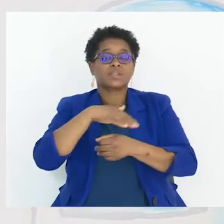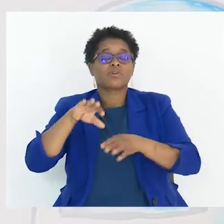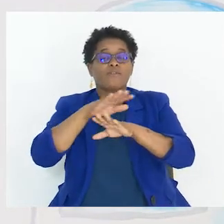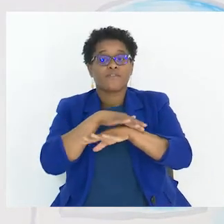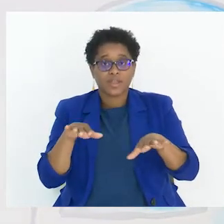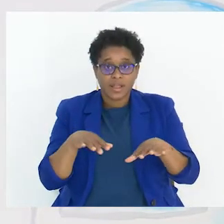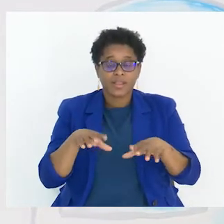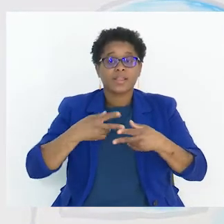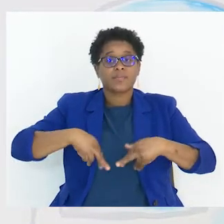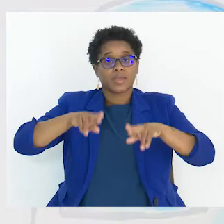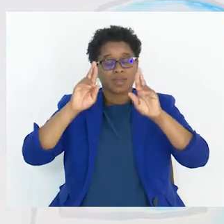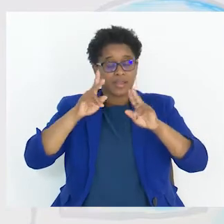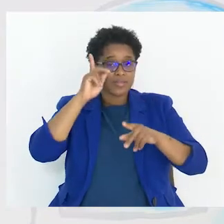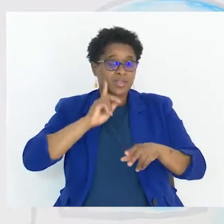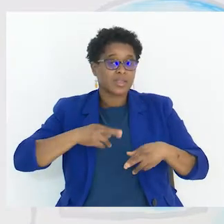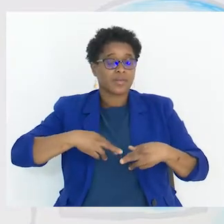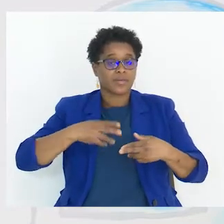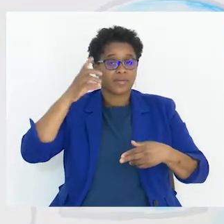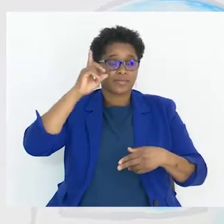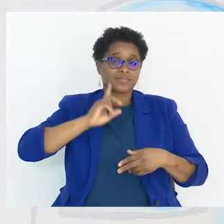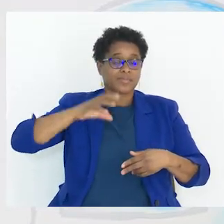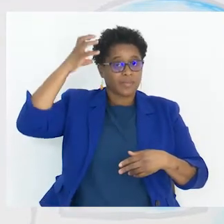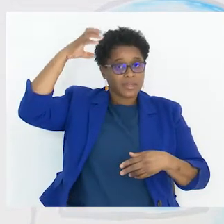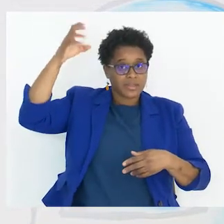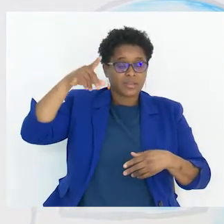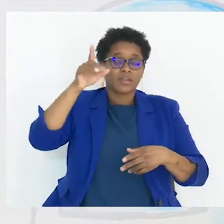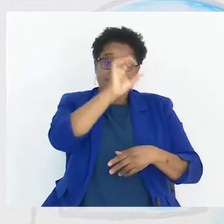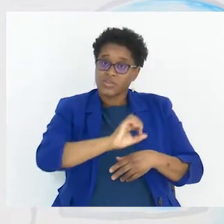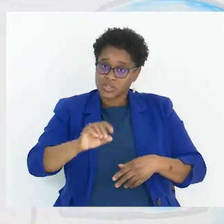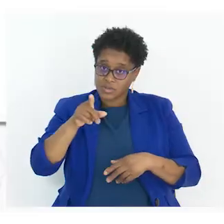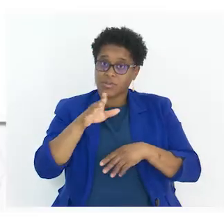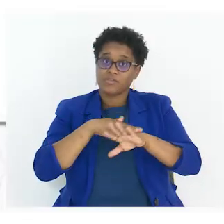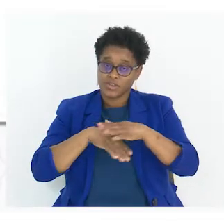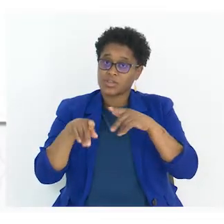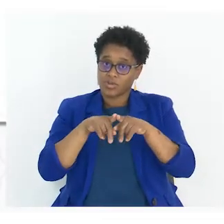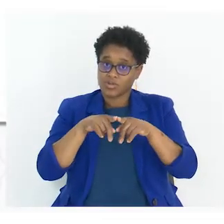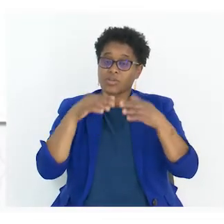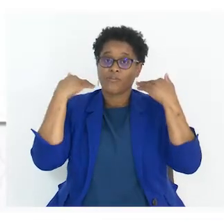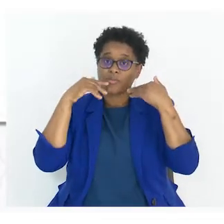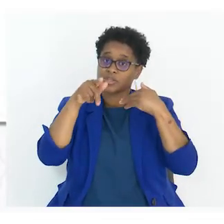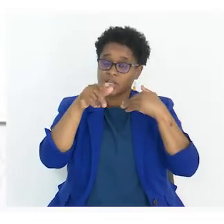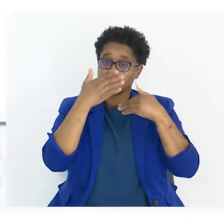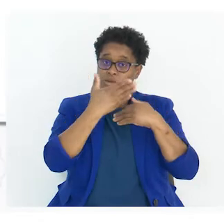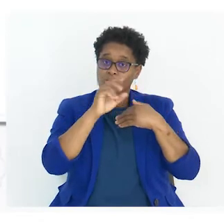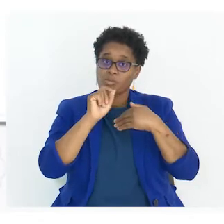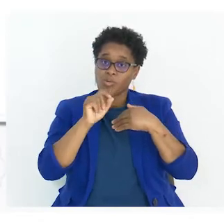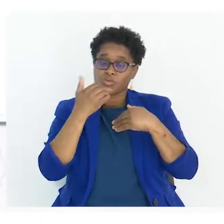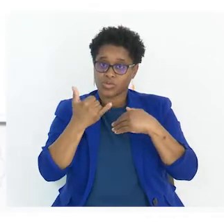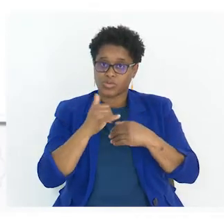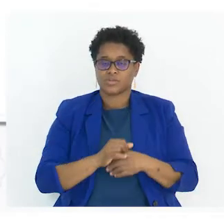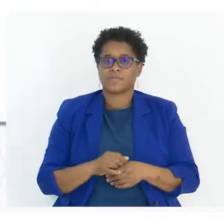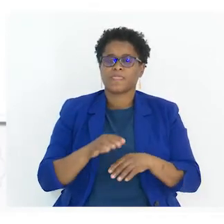seguir estas orientações que nós temos aqui no ponto 2, certo? Vamos lá ver. Reformula a tua história